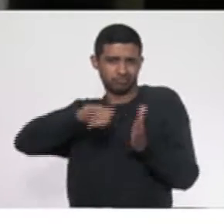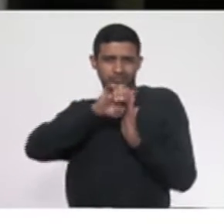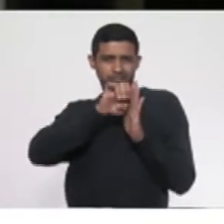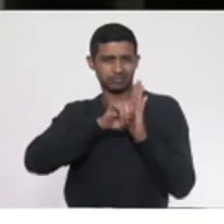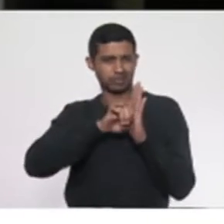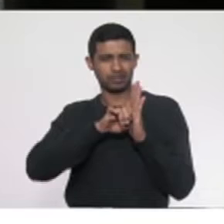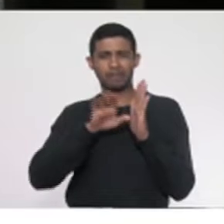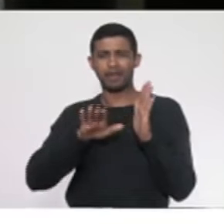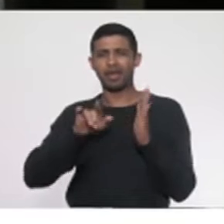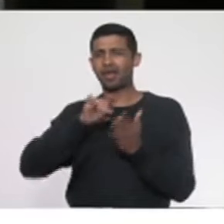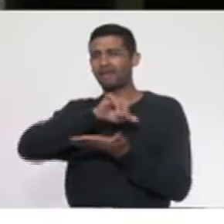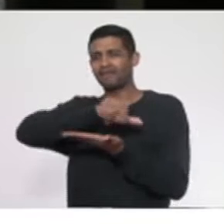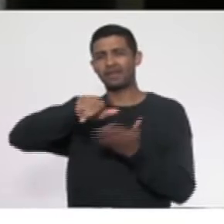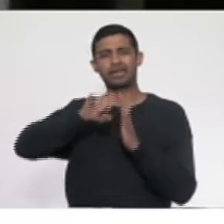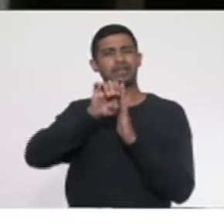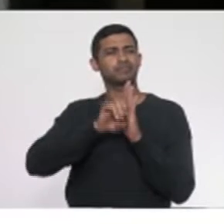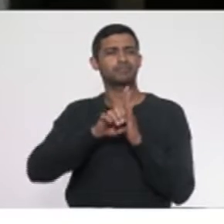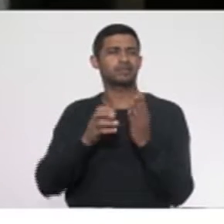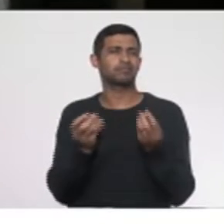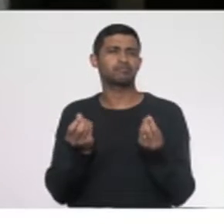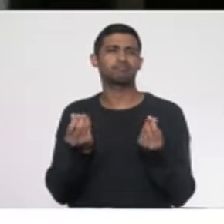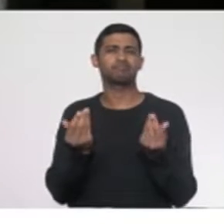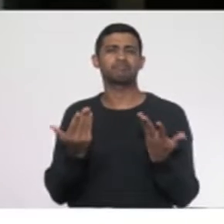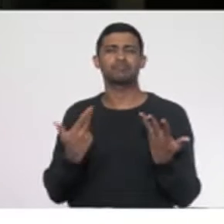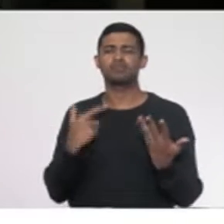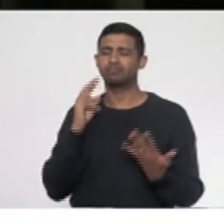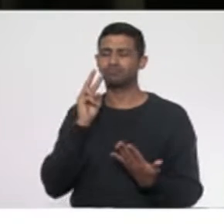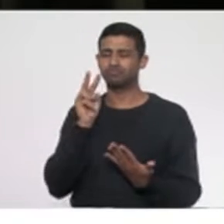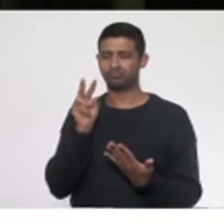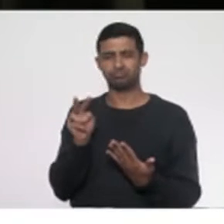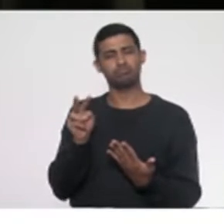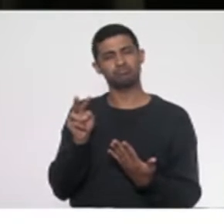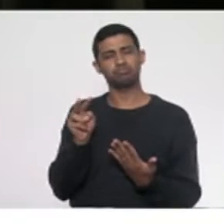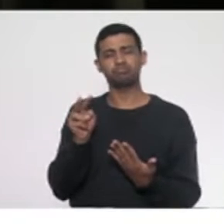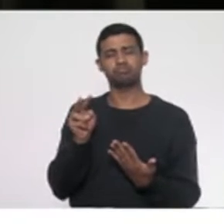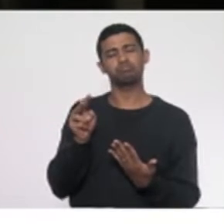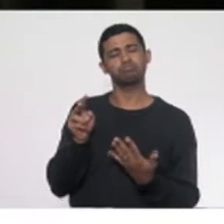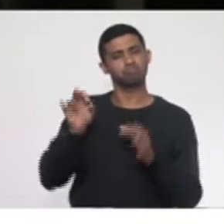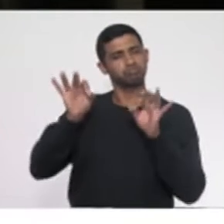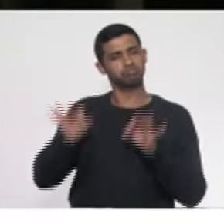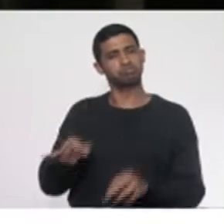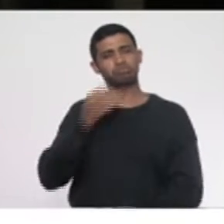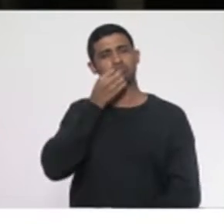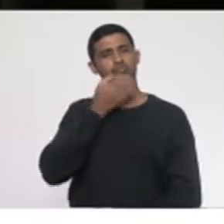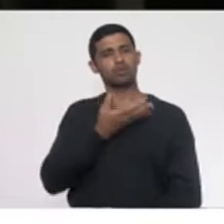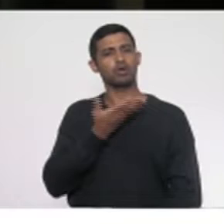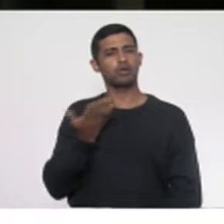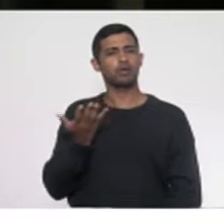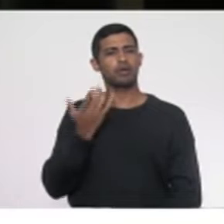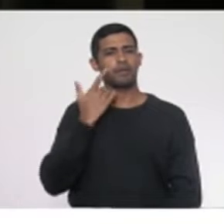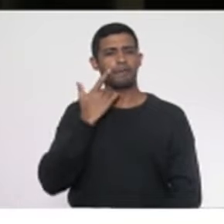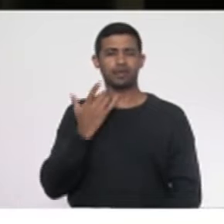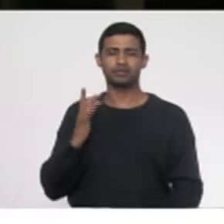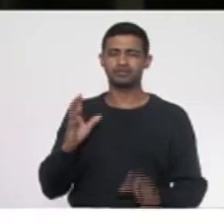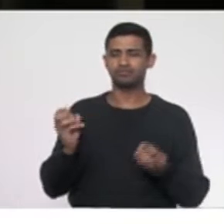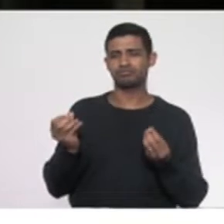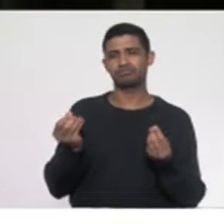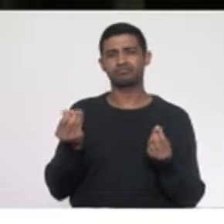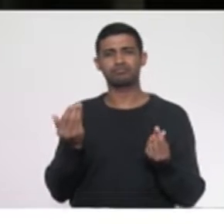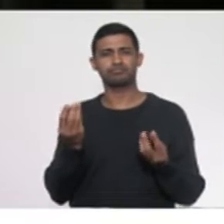são emendas que eu as considero corretas, boas, e que estou